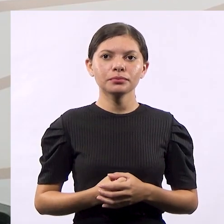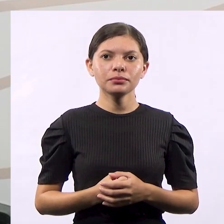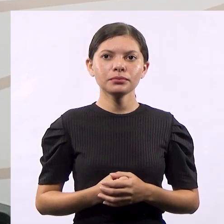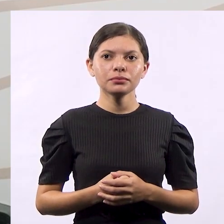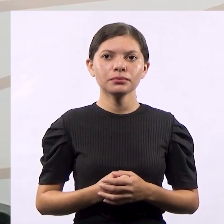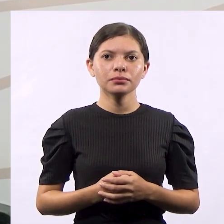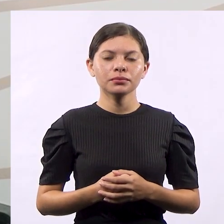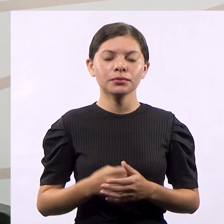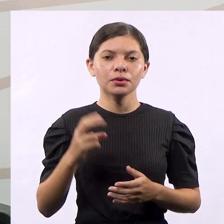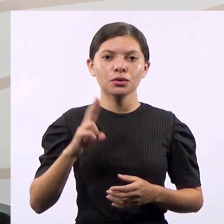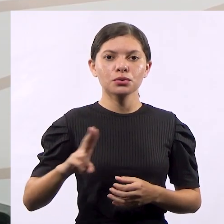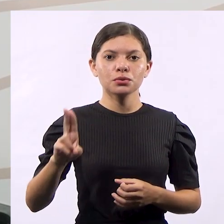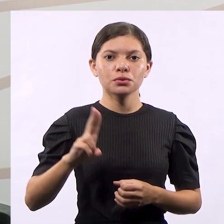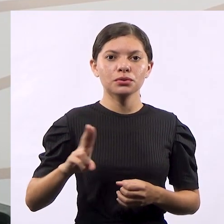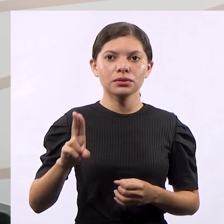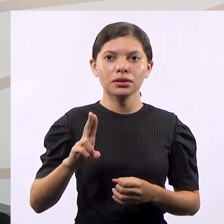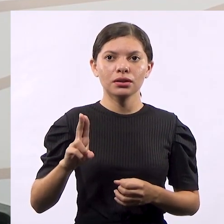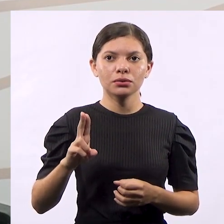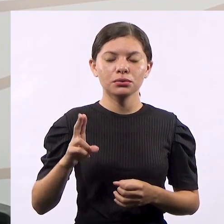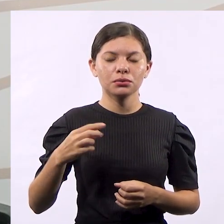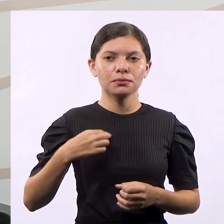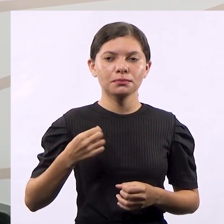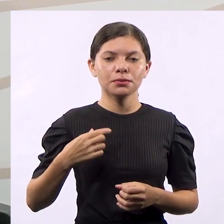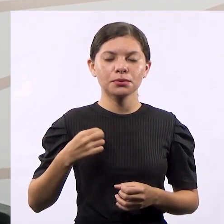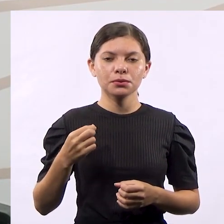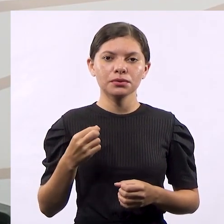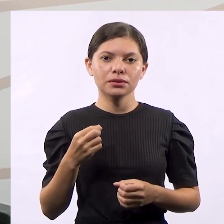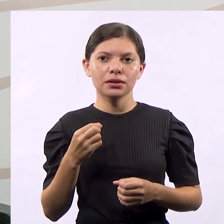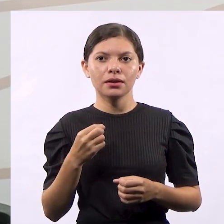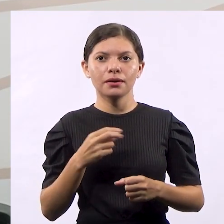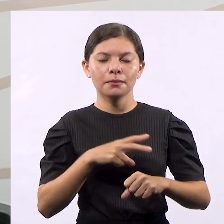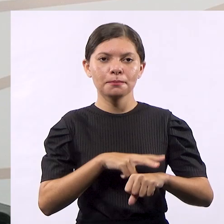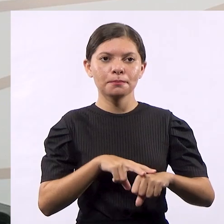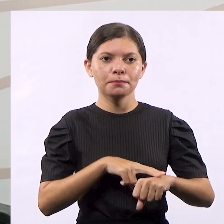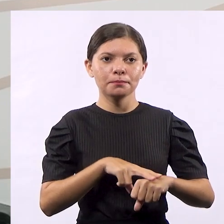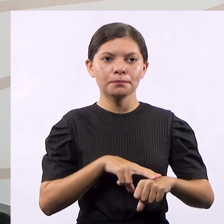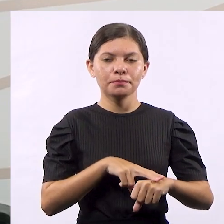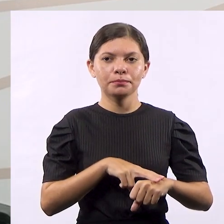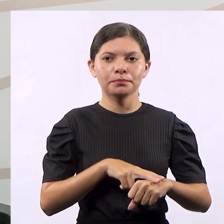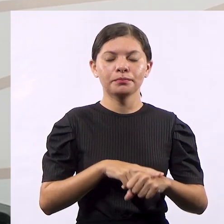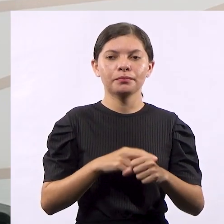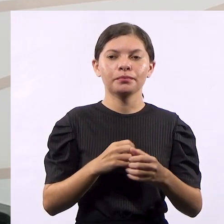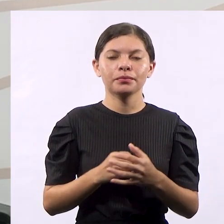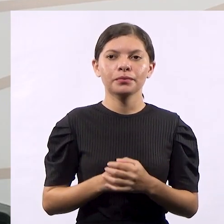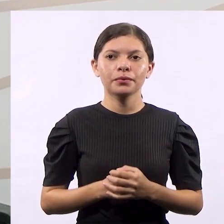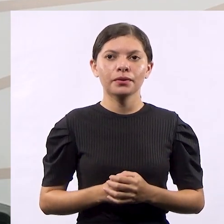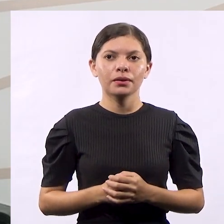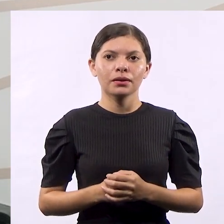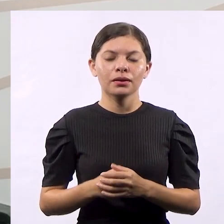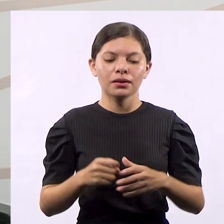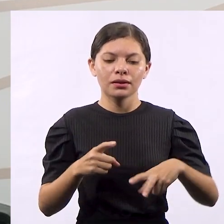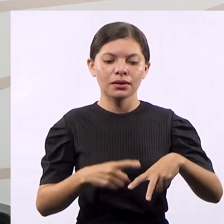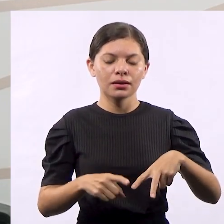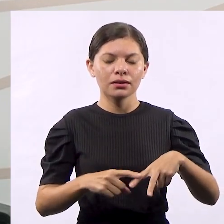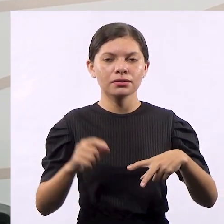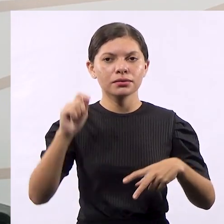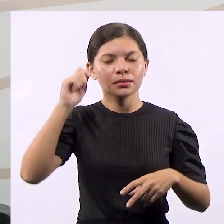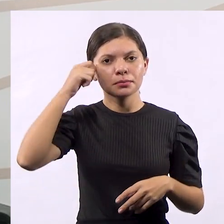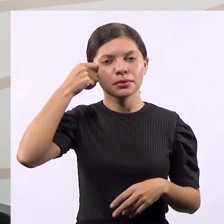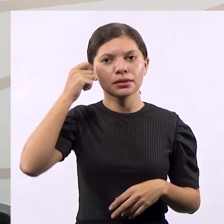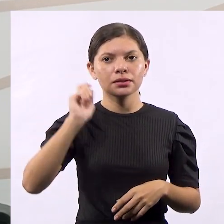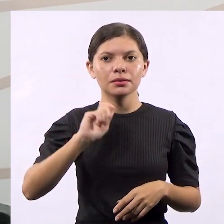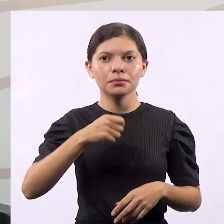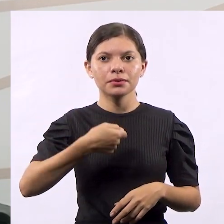ombros. Estou usando nesse momento uma blusa de cor verde e uma calça preta. E o sinal que me identifica